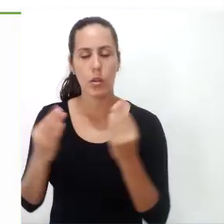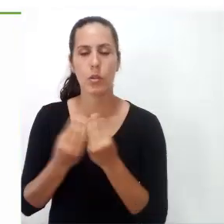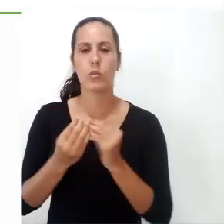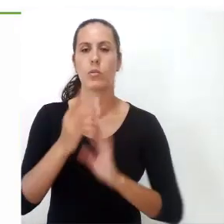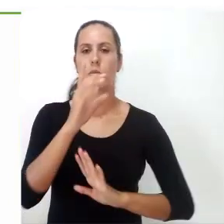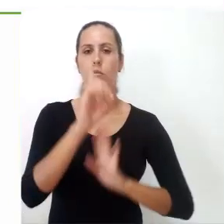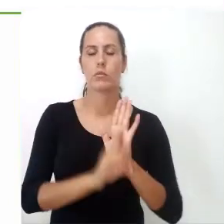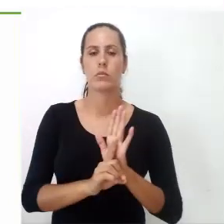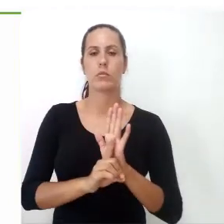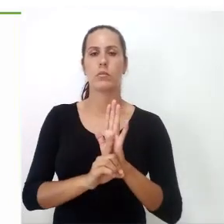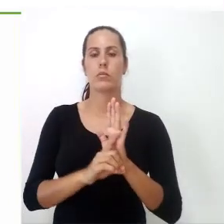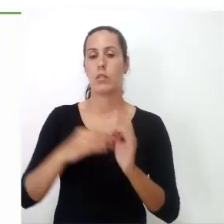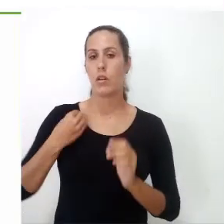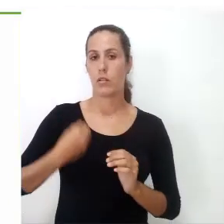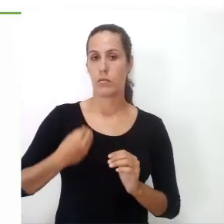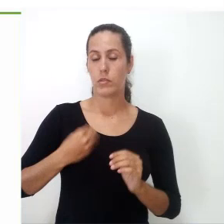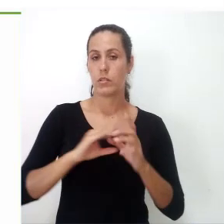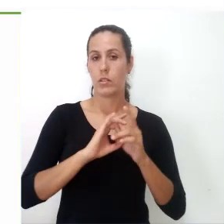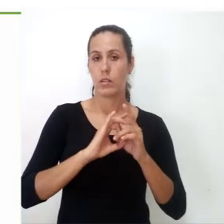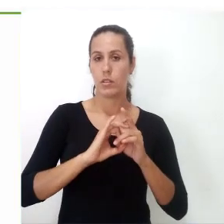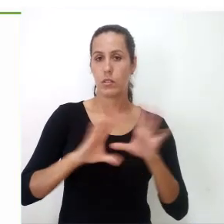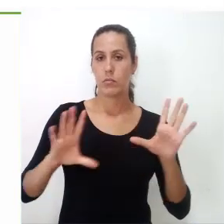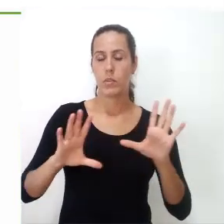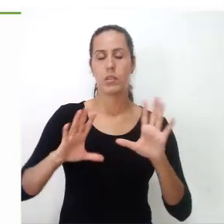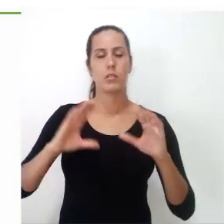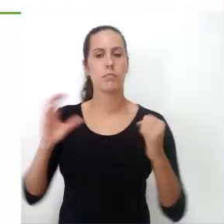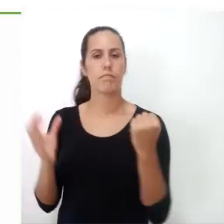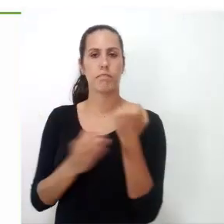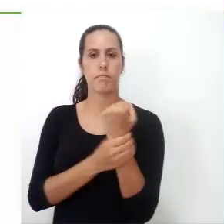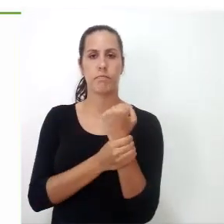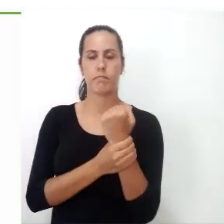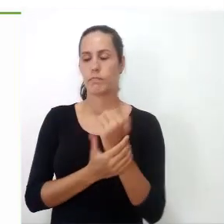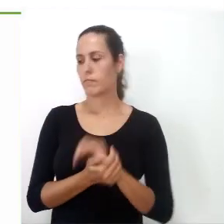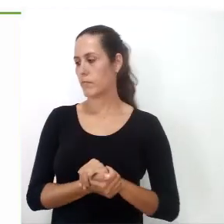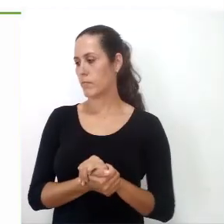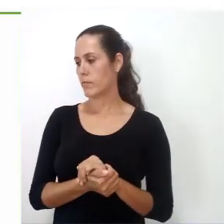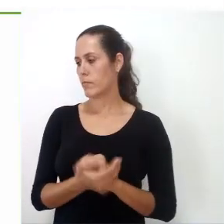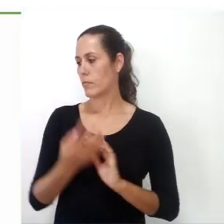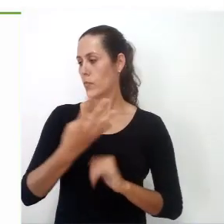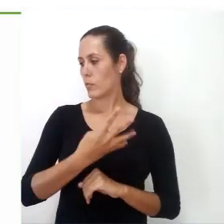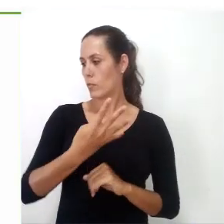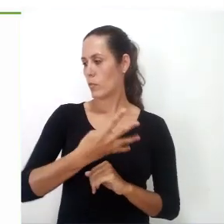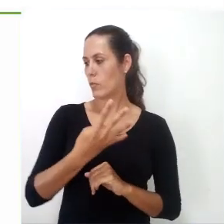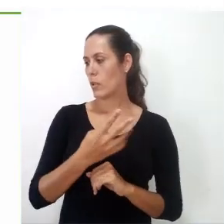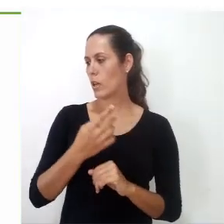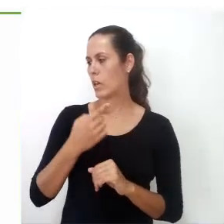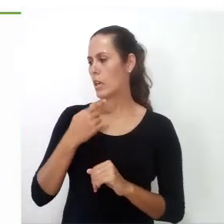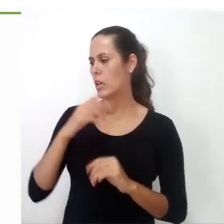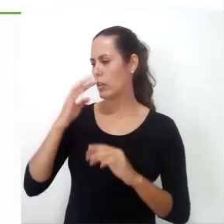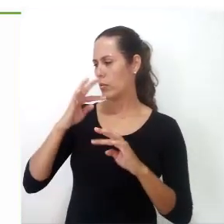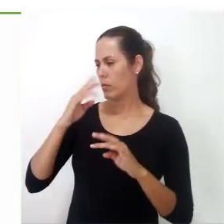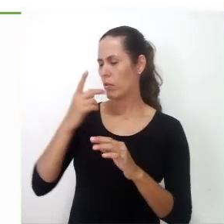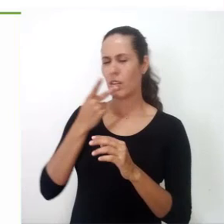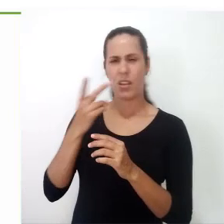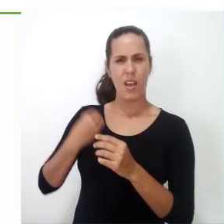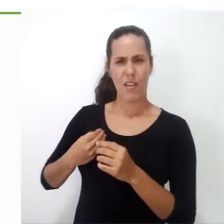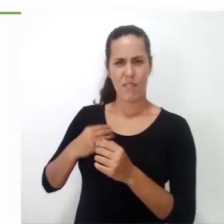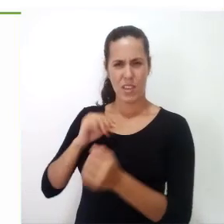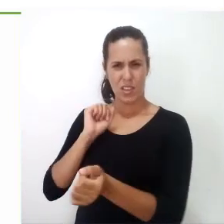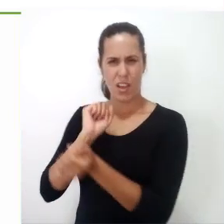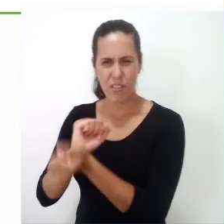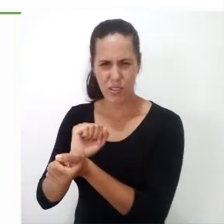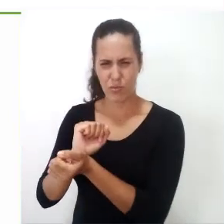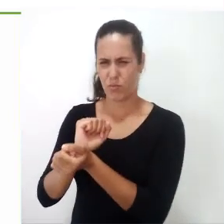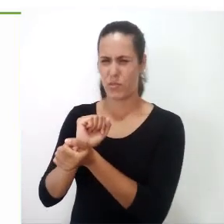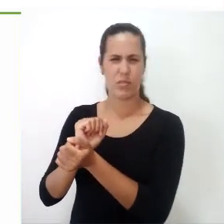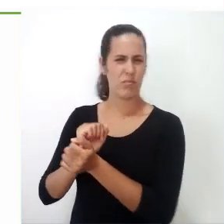tem direito à vida, à liberdade e à segurança pessoal. Quarto artigo: ninguém será mantido em escravidão